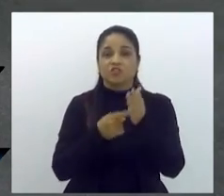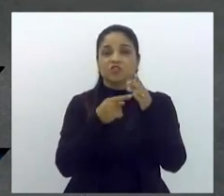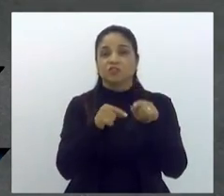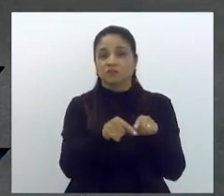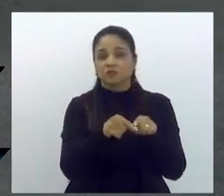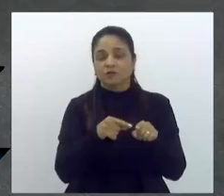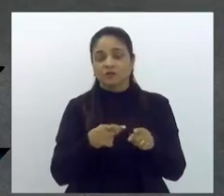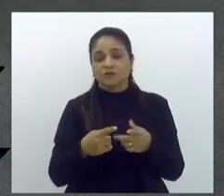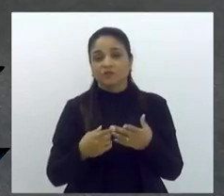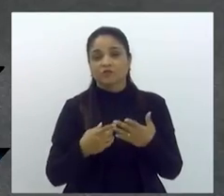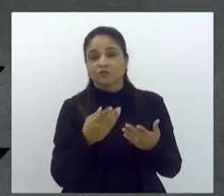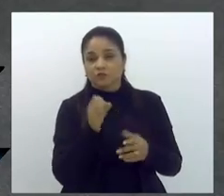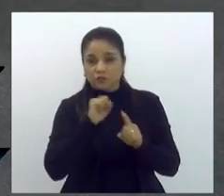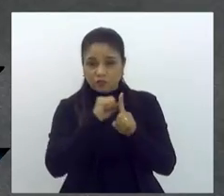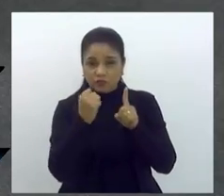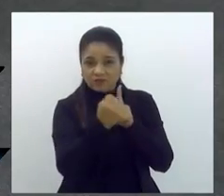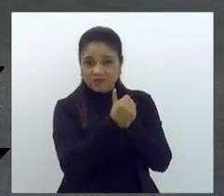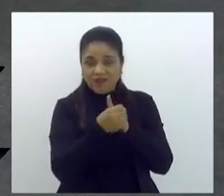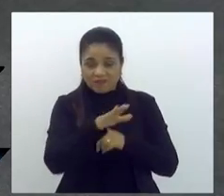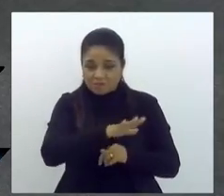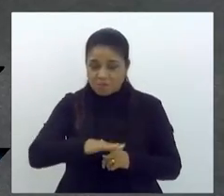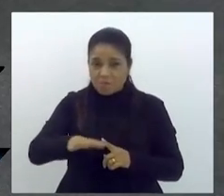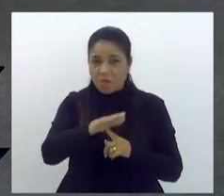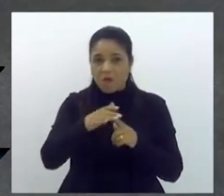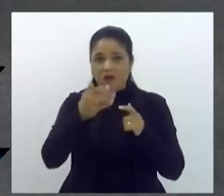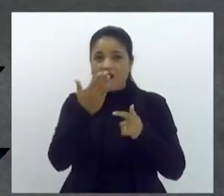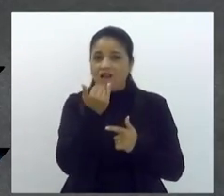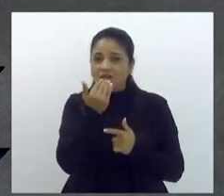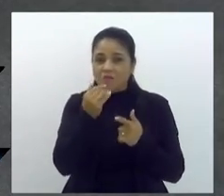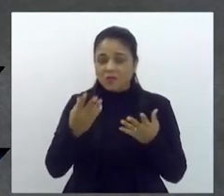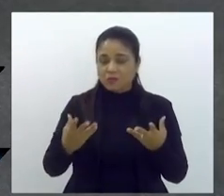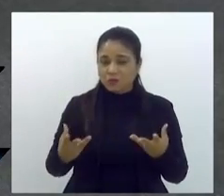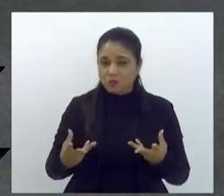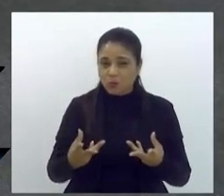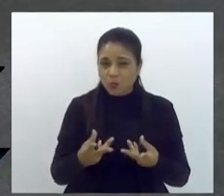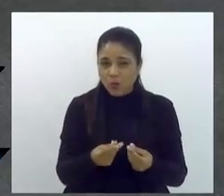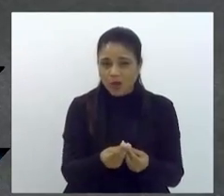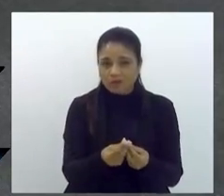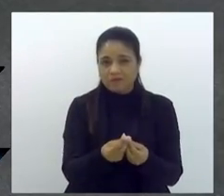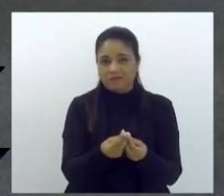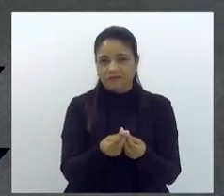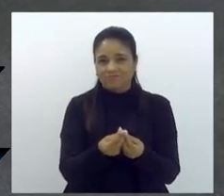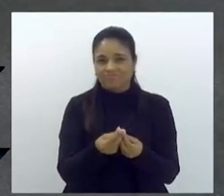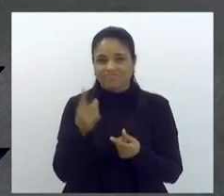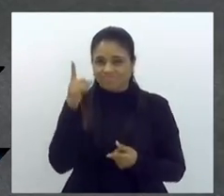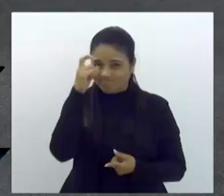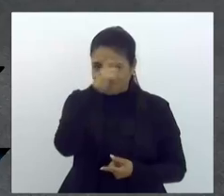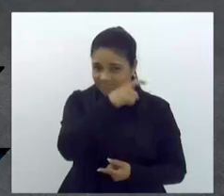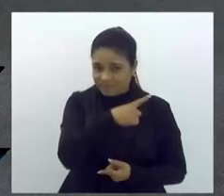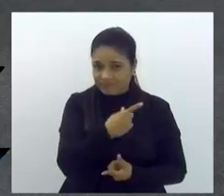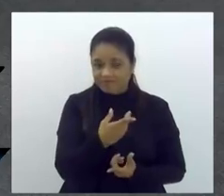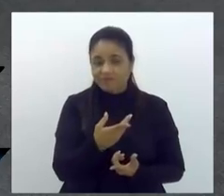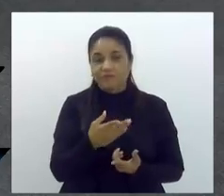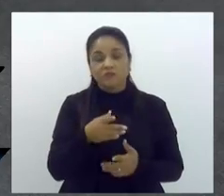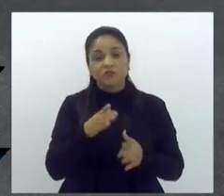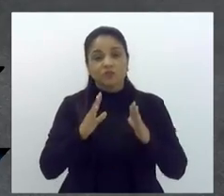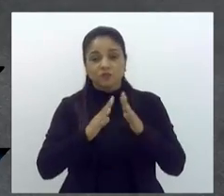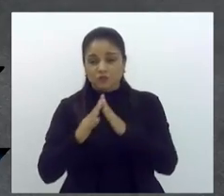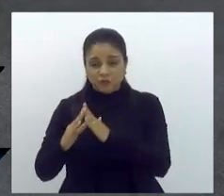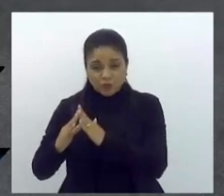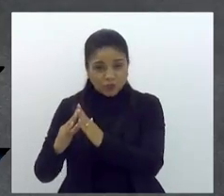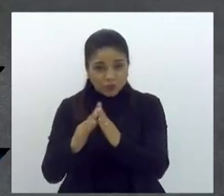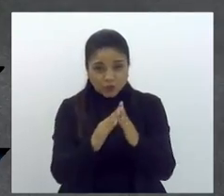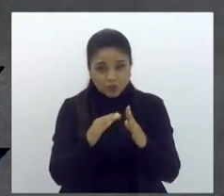sua grande maioria os locais onde o acesso a alimentos adequados é mais difícil os moradores dessas regiões